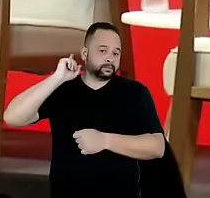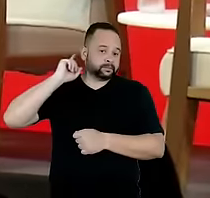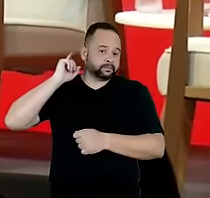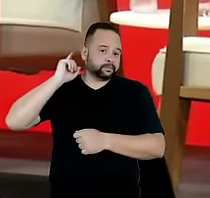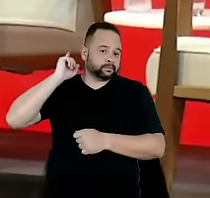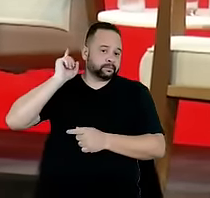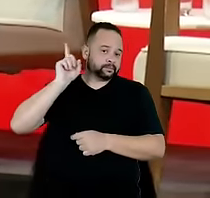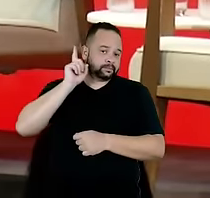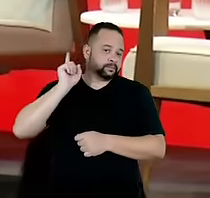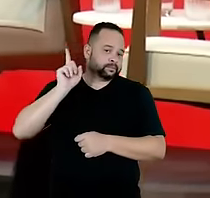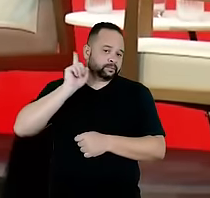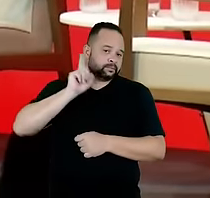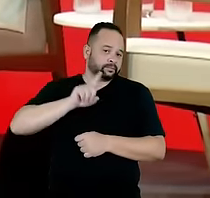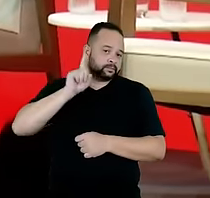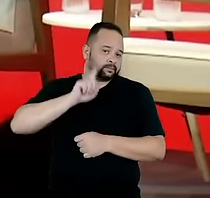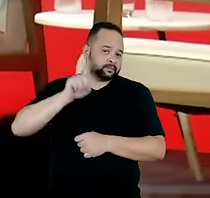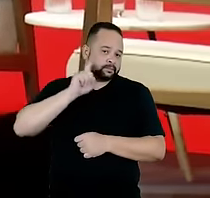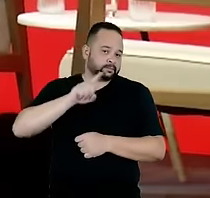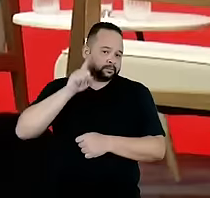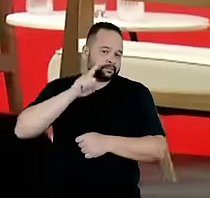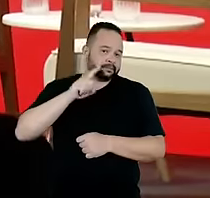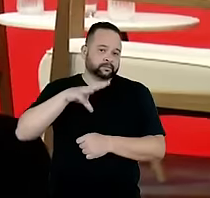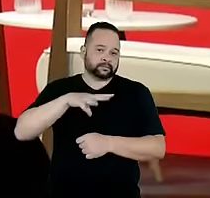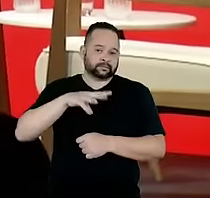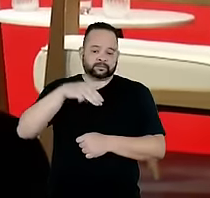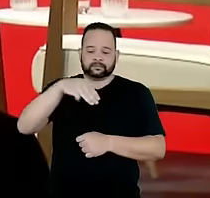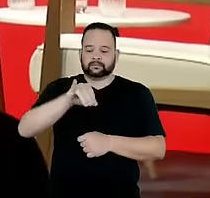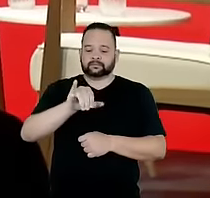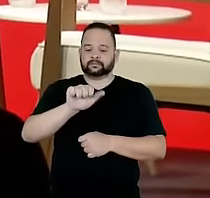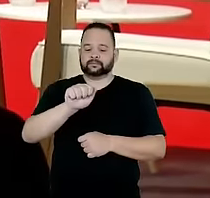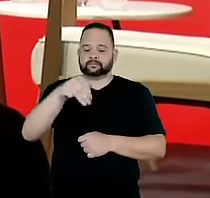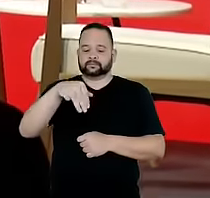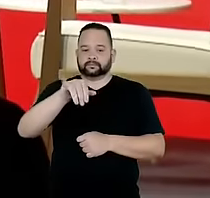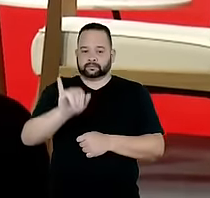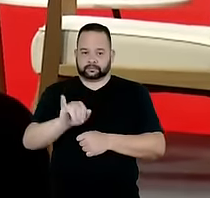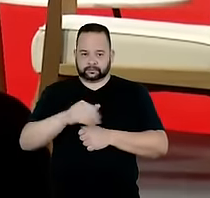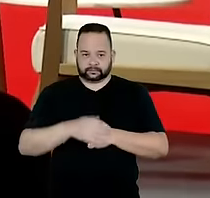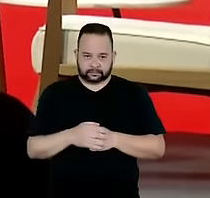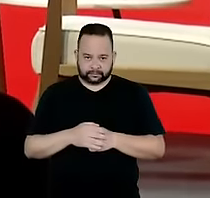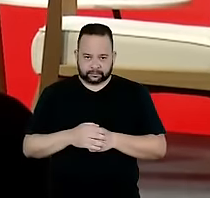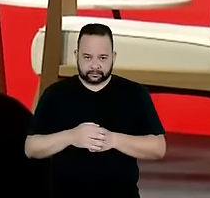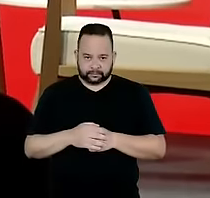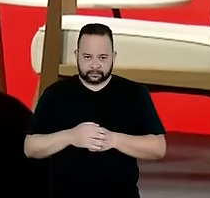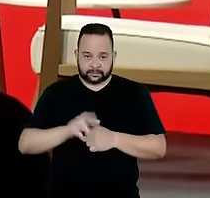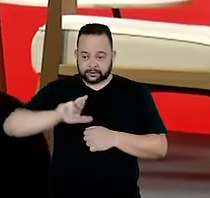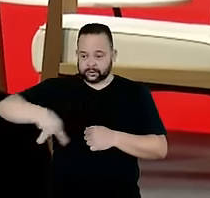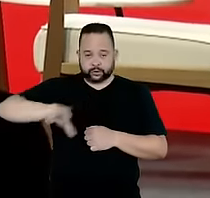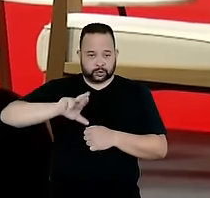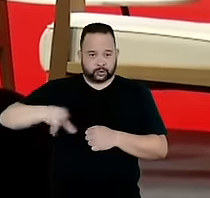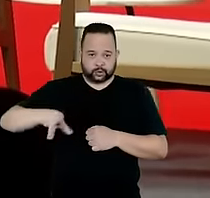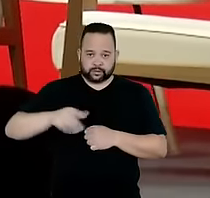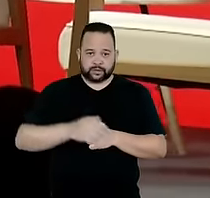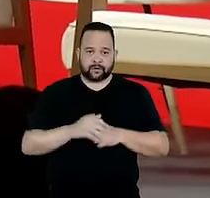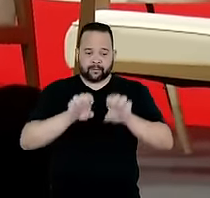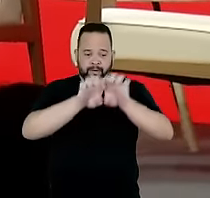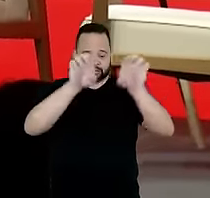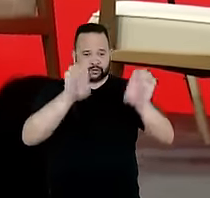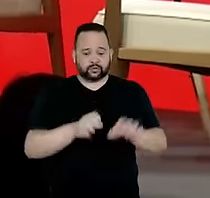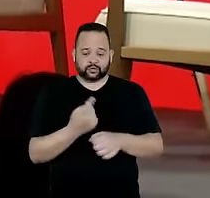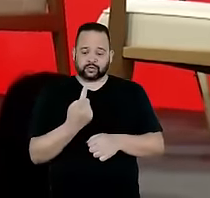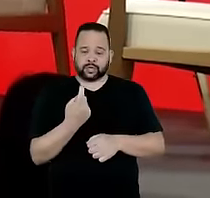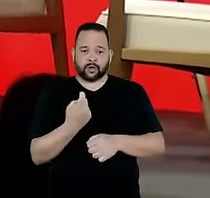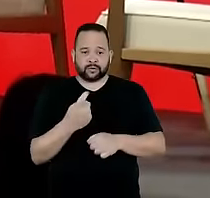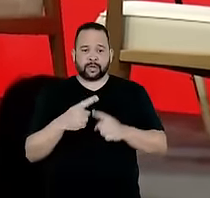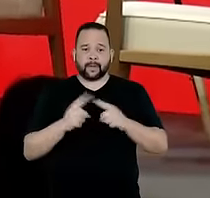essa não é apenas uma estrutura de muitas frentes mas um ecossistema de sinergias